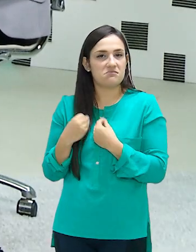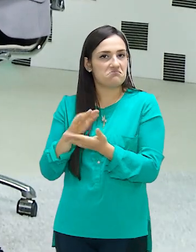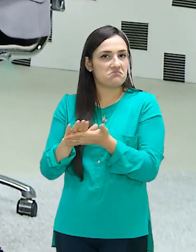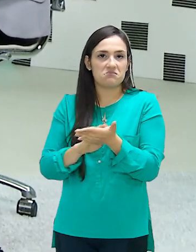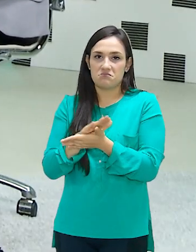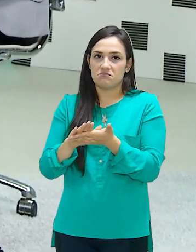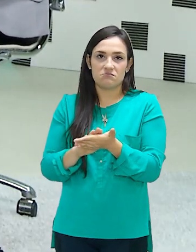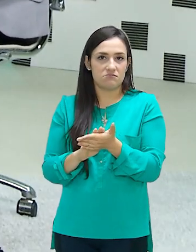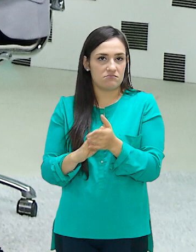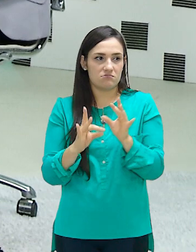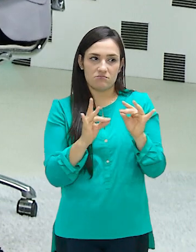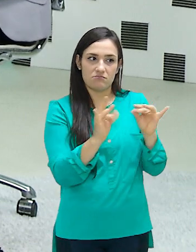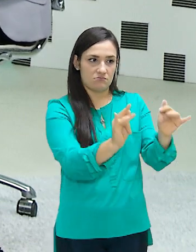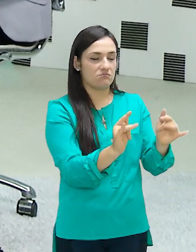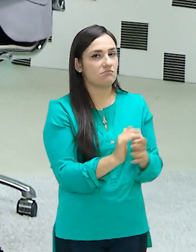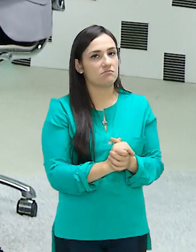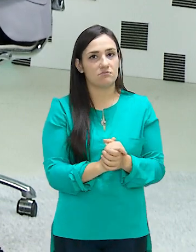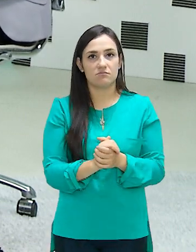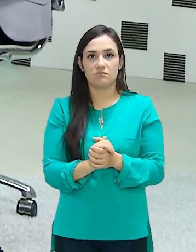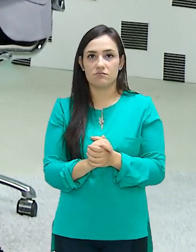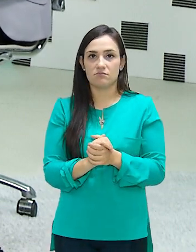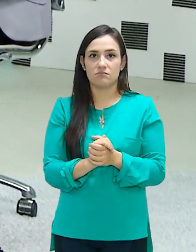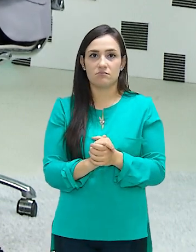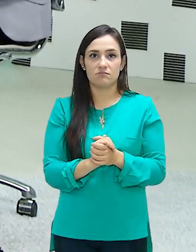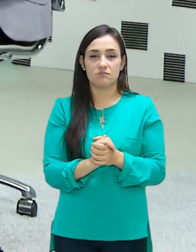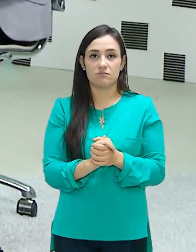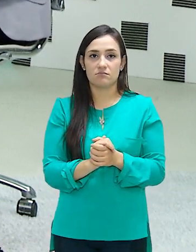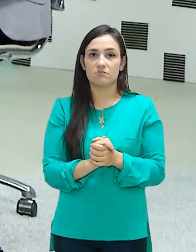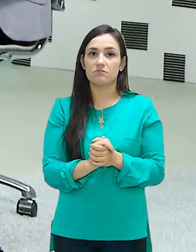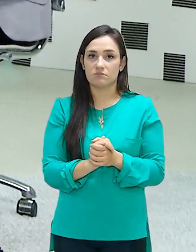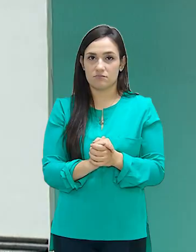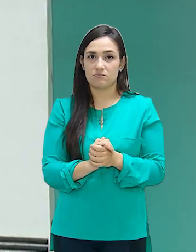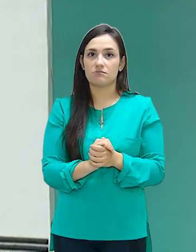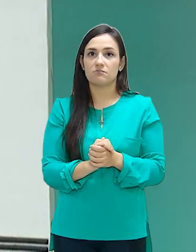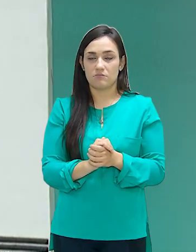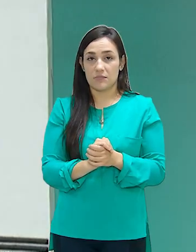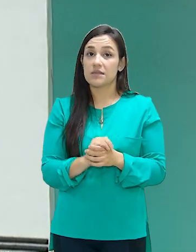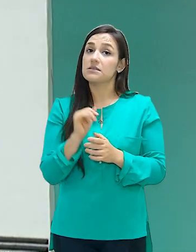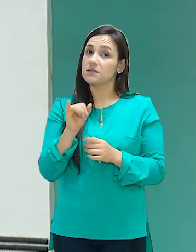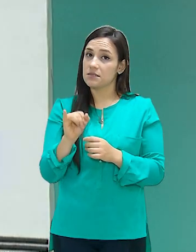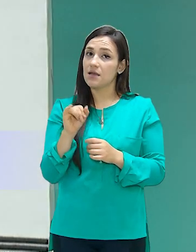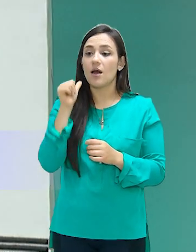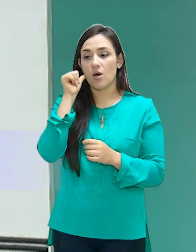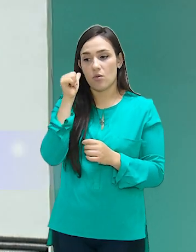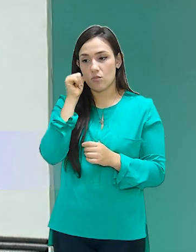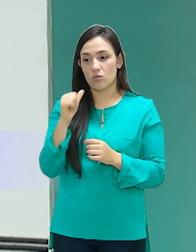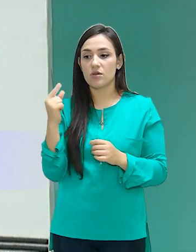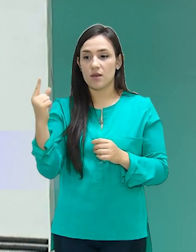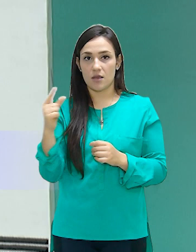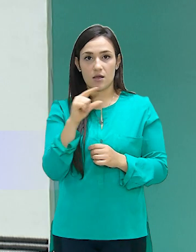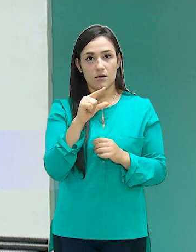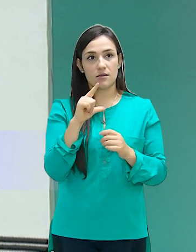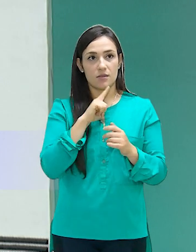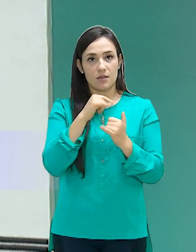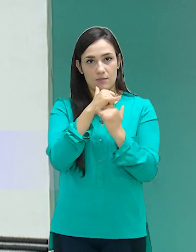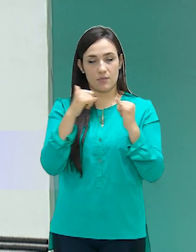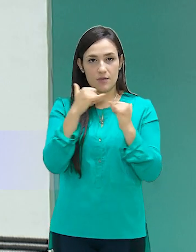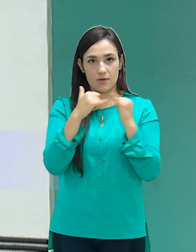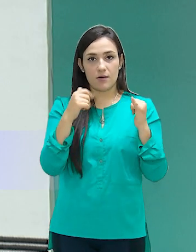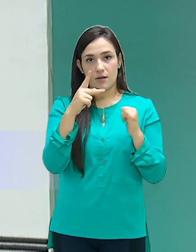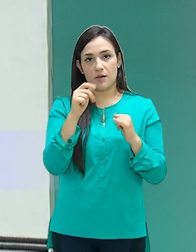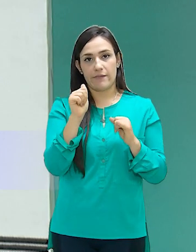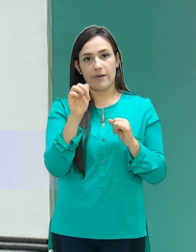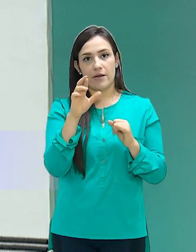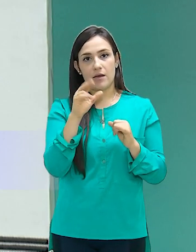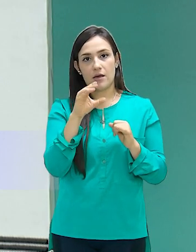vai receber, não. Não recebe? Se a viúva ela for meeira, a parte dela é respeitada. Porque quando são casados com comunhão parcial